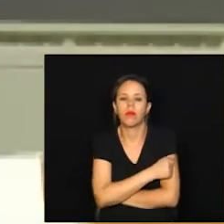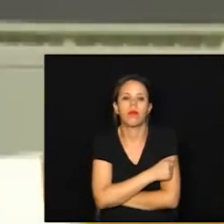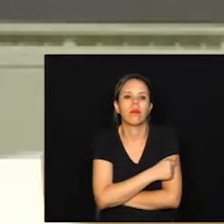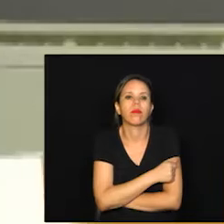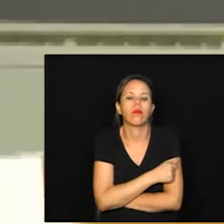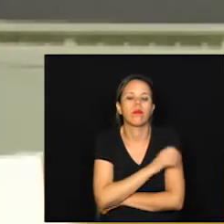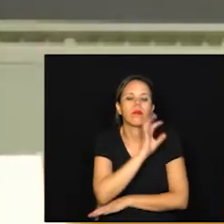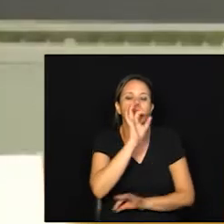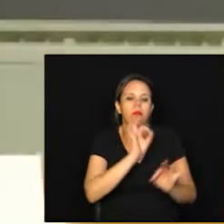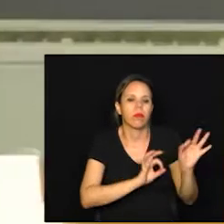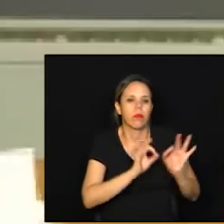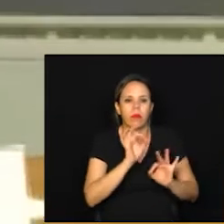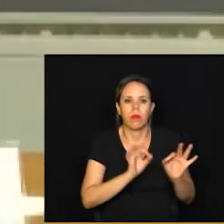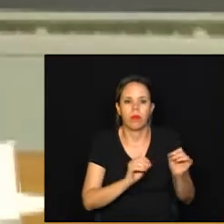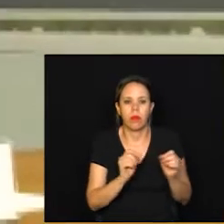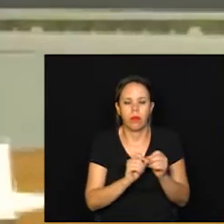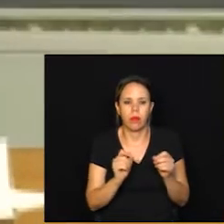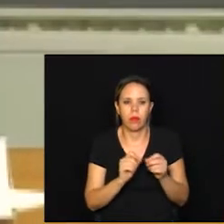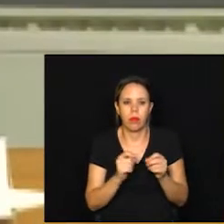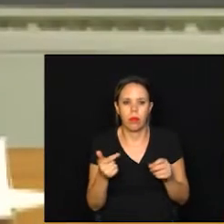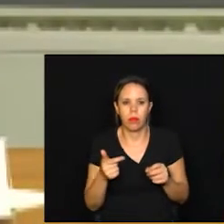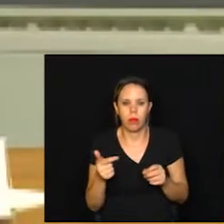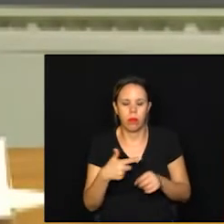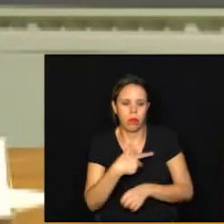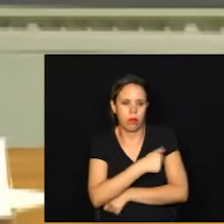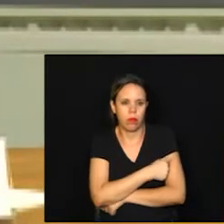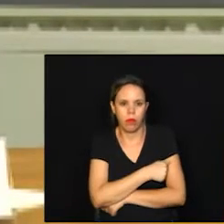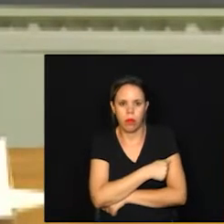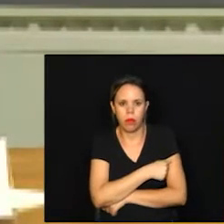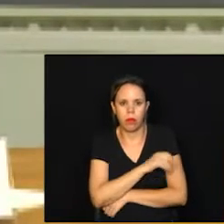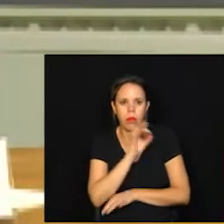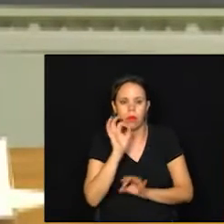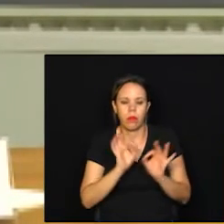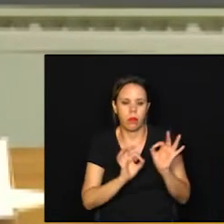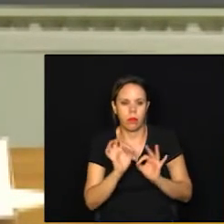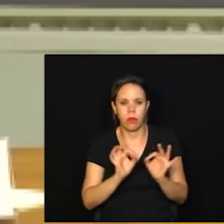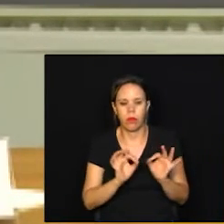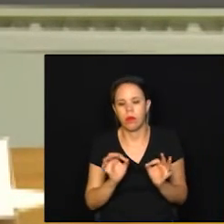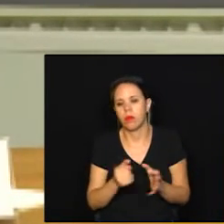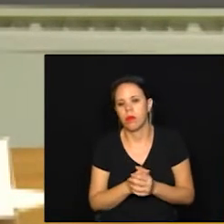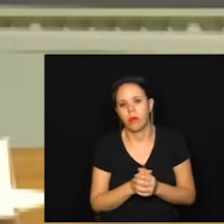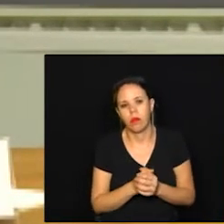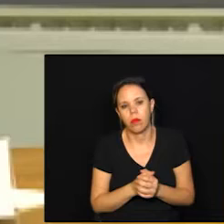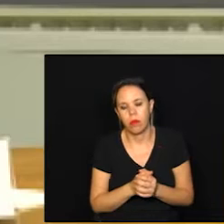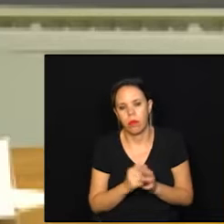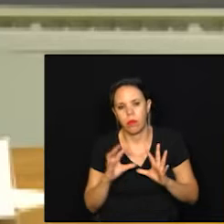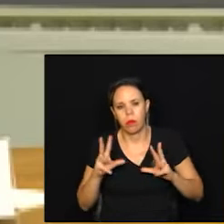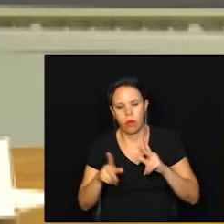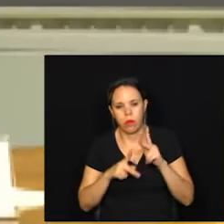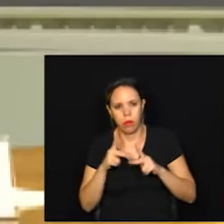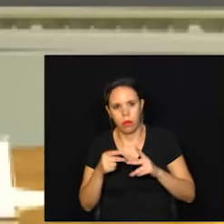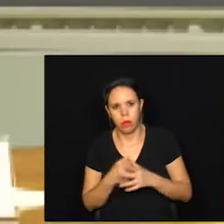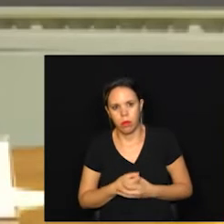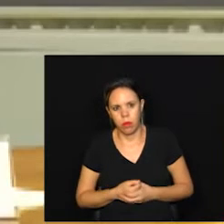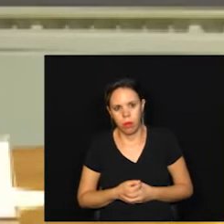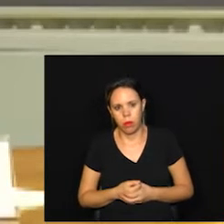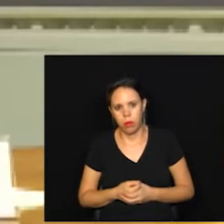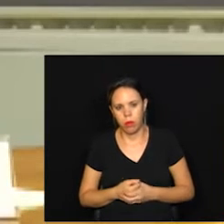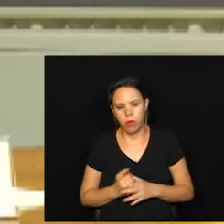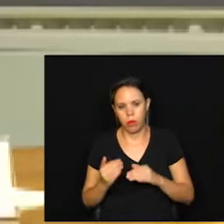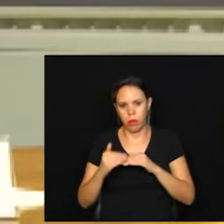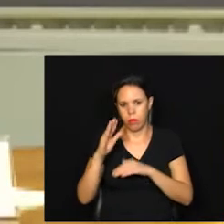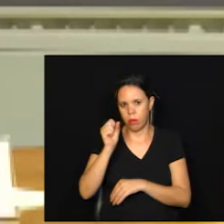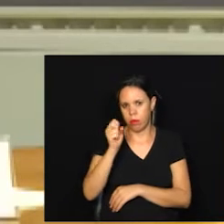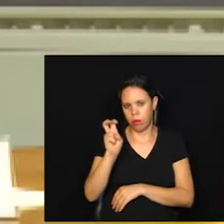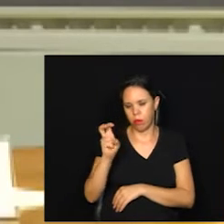nos organizamos para fazer a segunda dose, nos organizamos para toda a população acima de